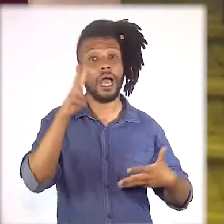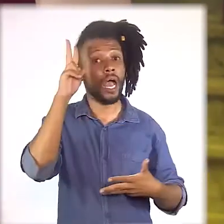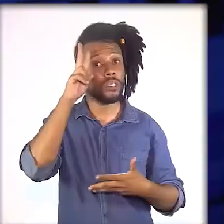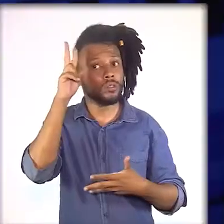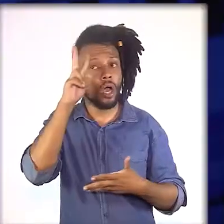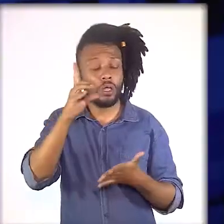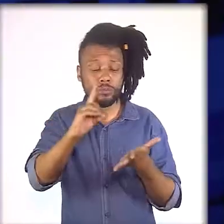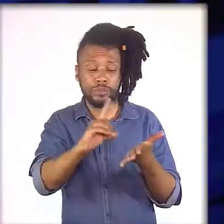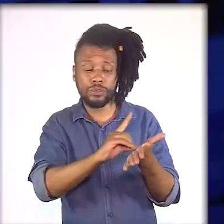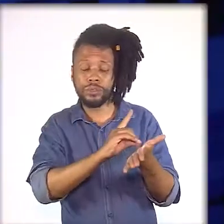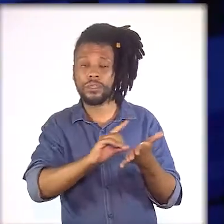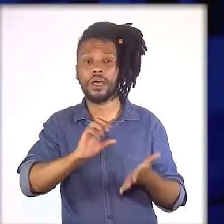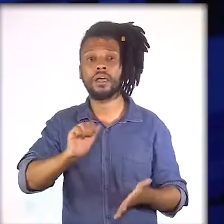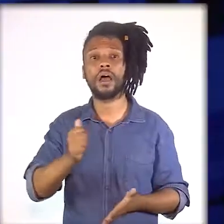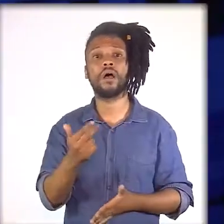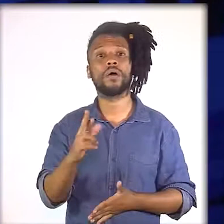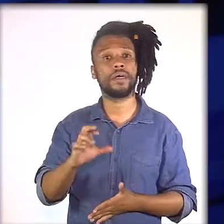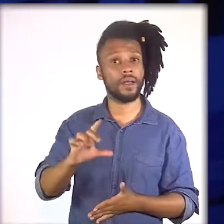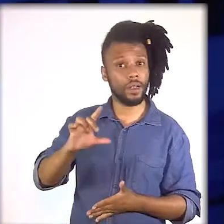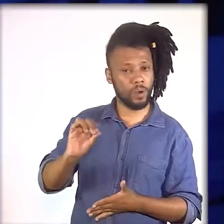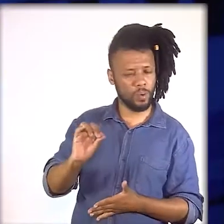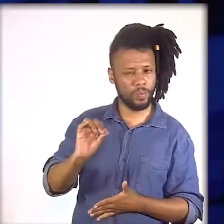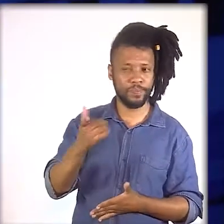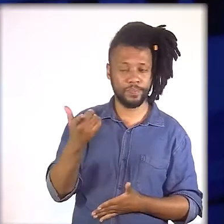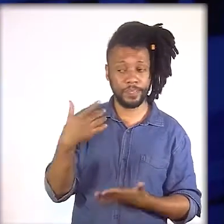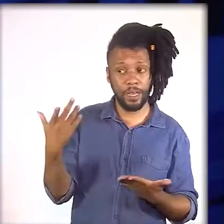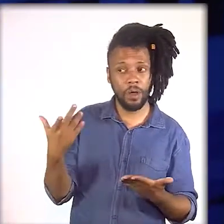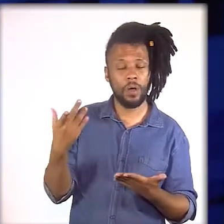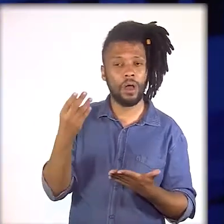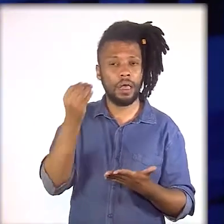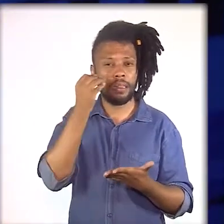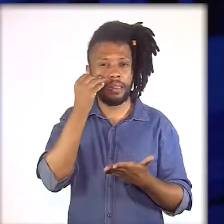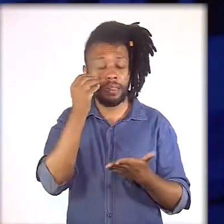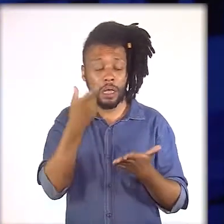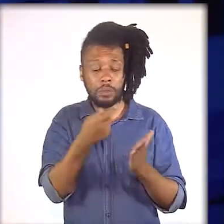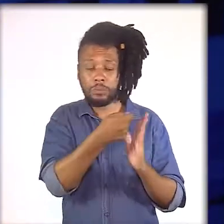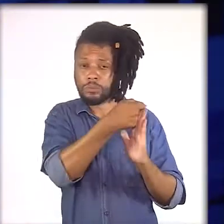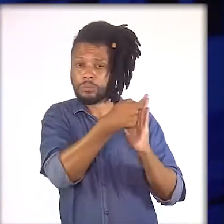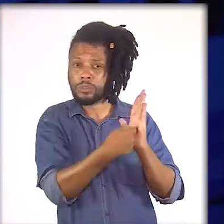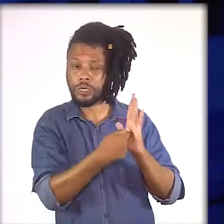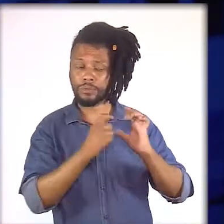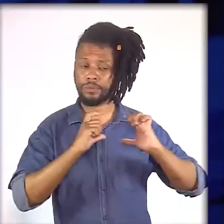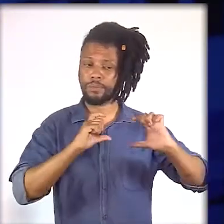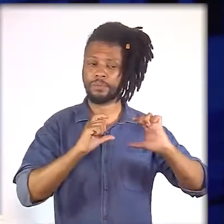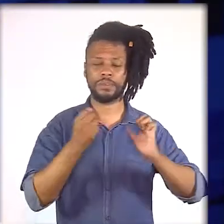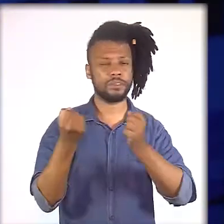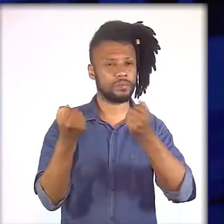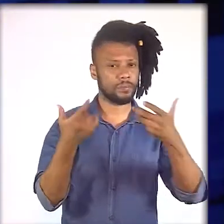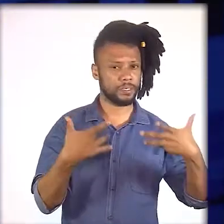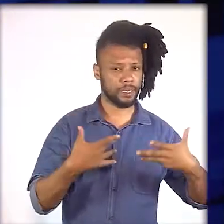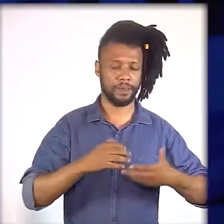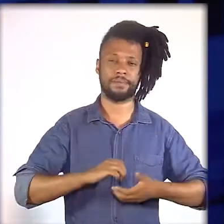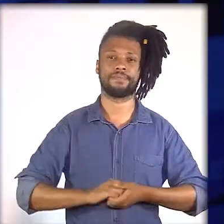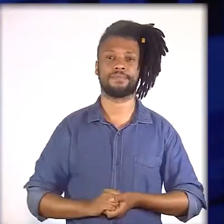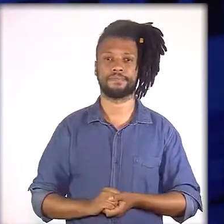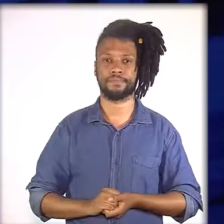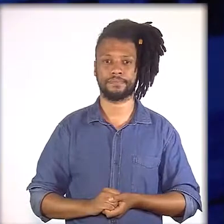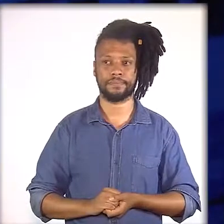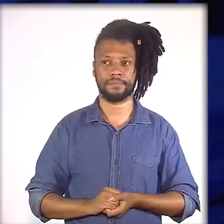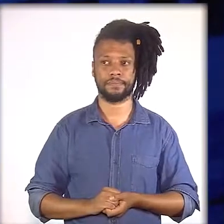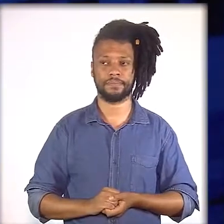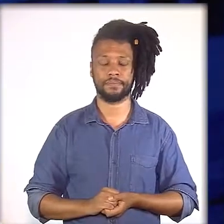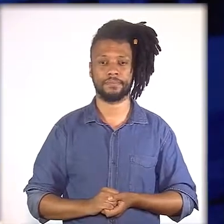Aurélio. César e Beto, eu separei aqui um trechinho que eu quero ler para a gente comentar, que diz o seguinte: